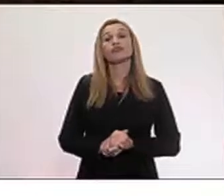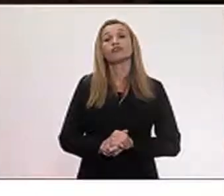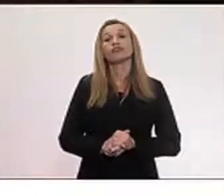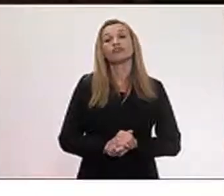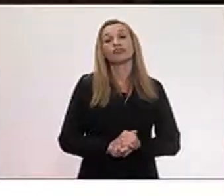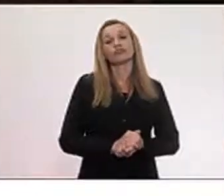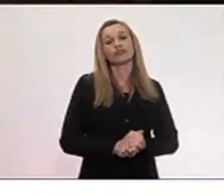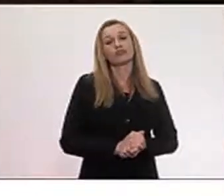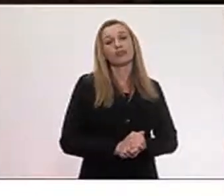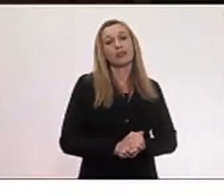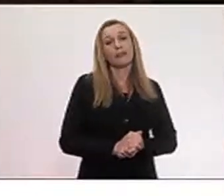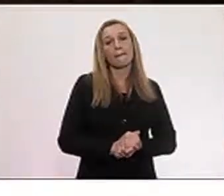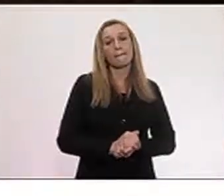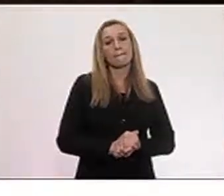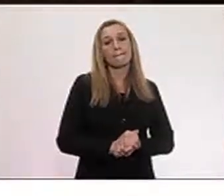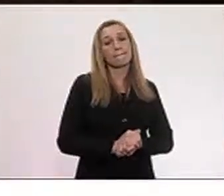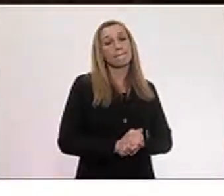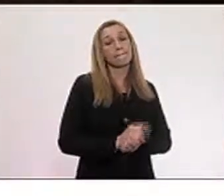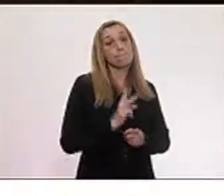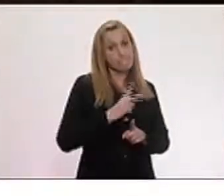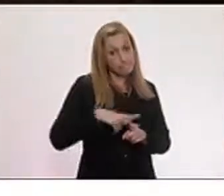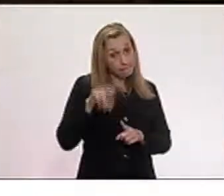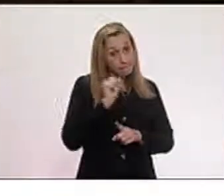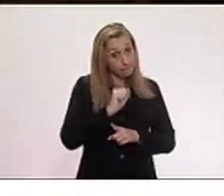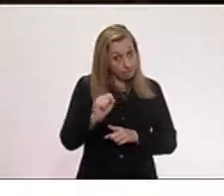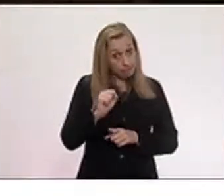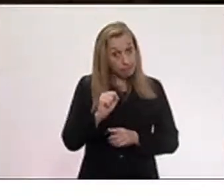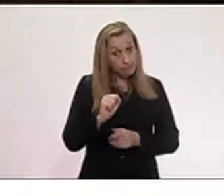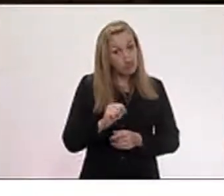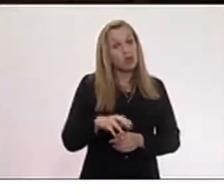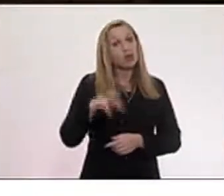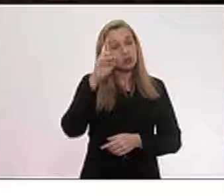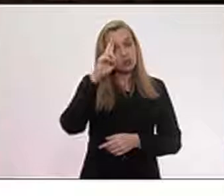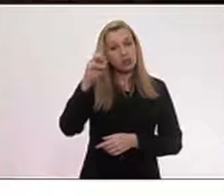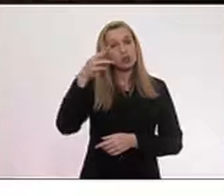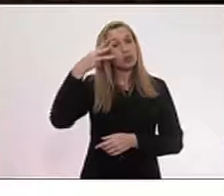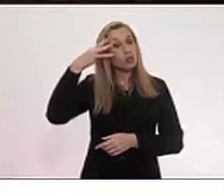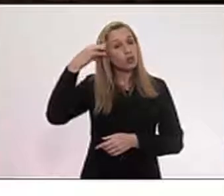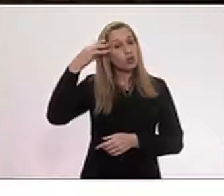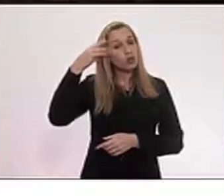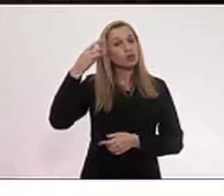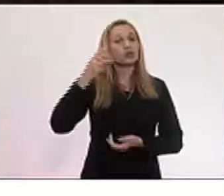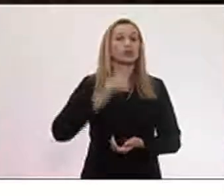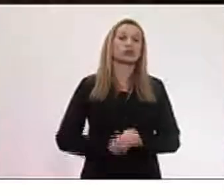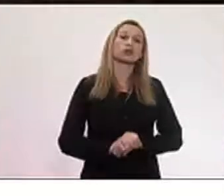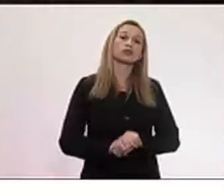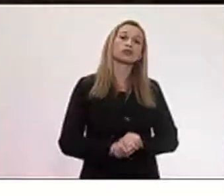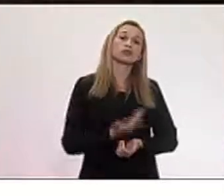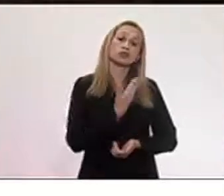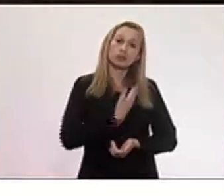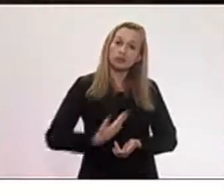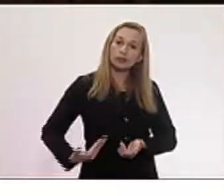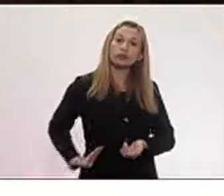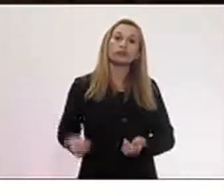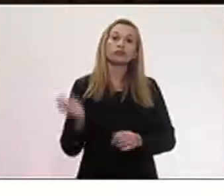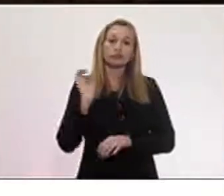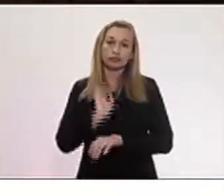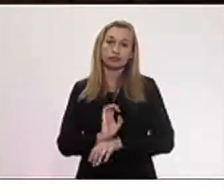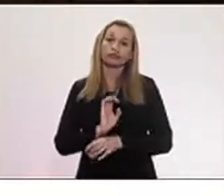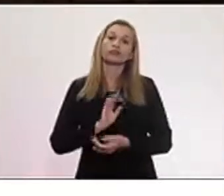Posteriormente, com a vitória do senhor Wilson para o governo do